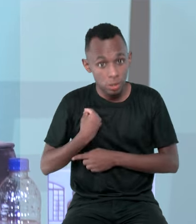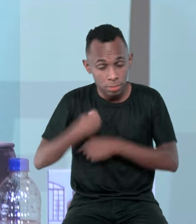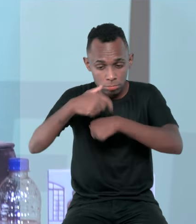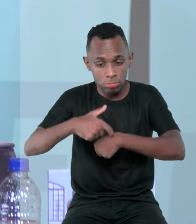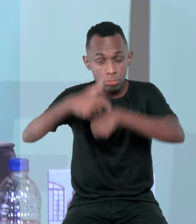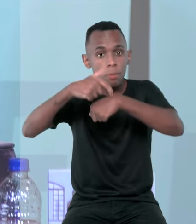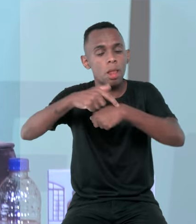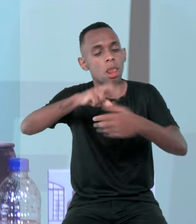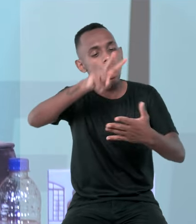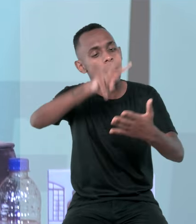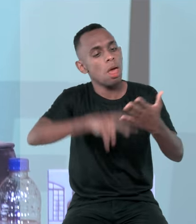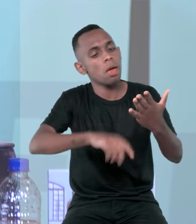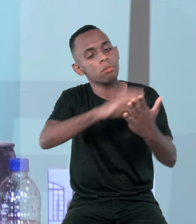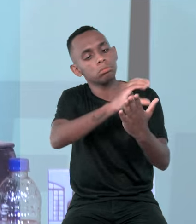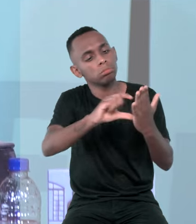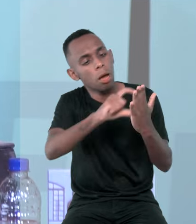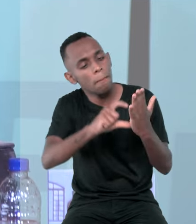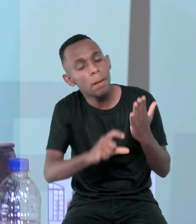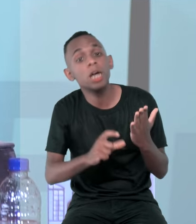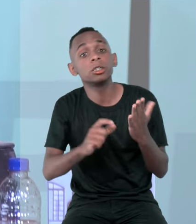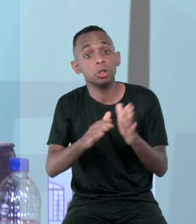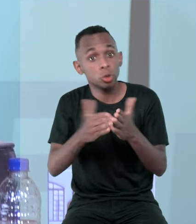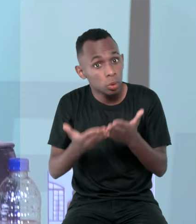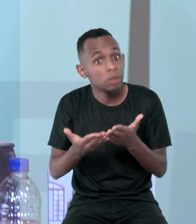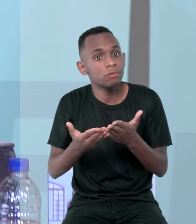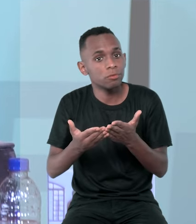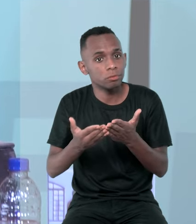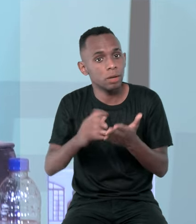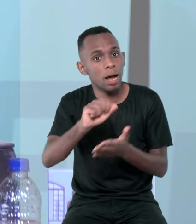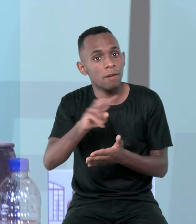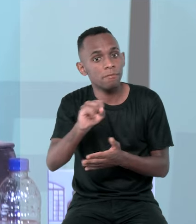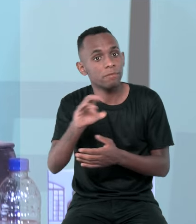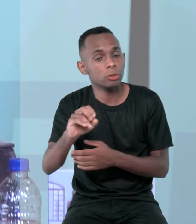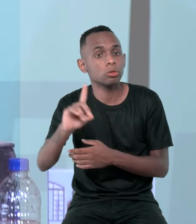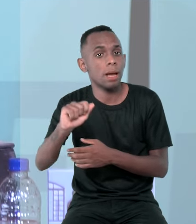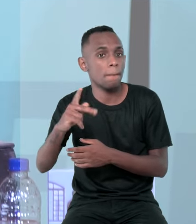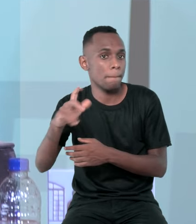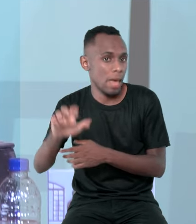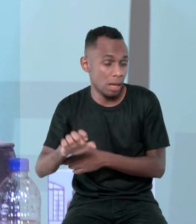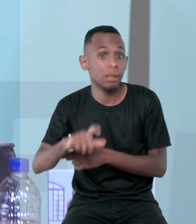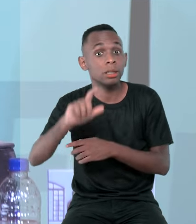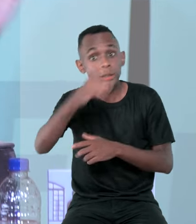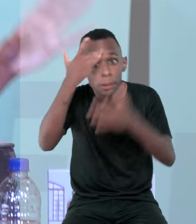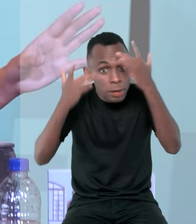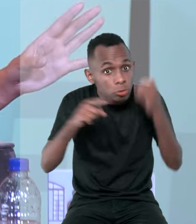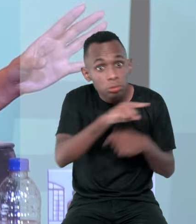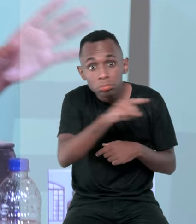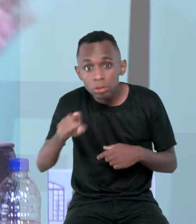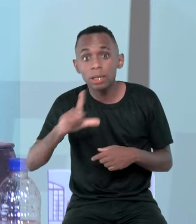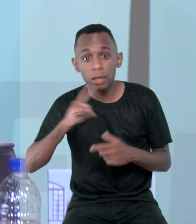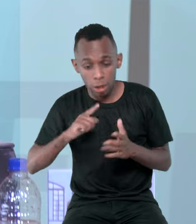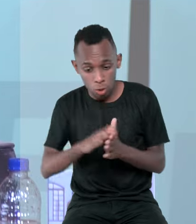momento lendo trechos do livro O Avesso da Pele. Então, quem está com os livros aí já pode